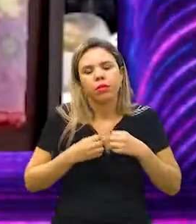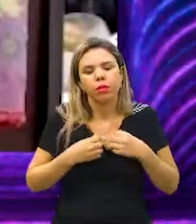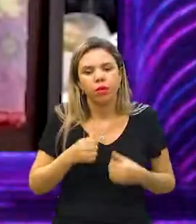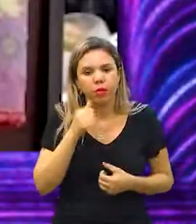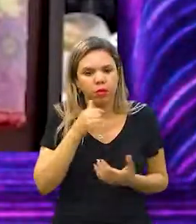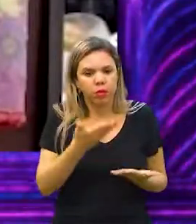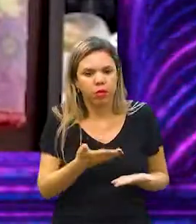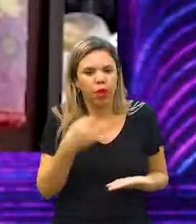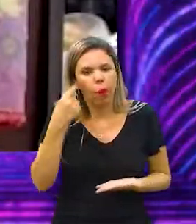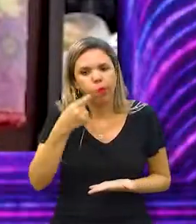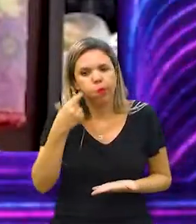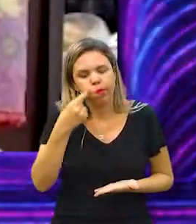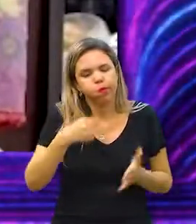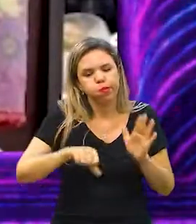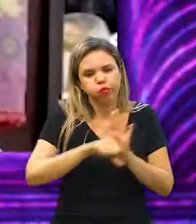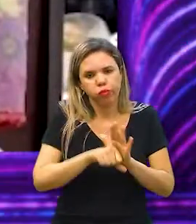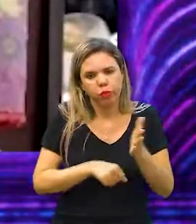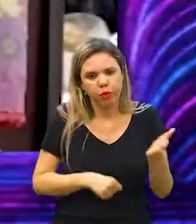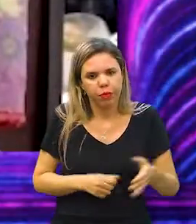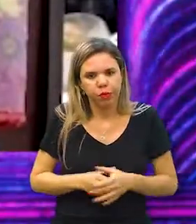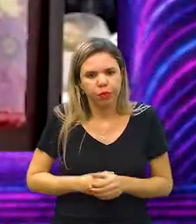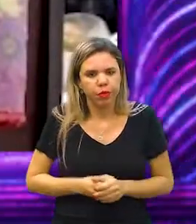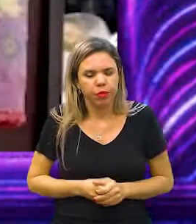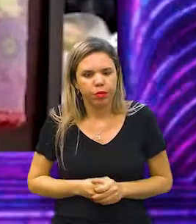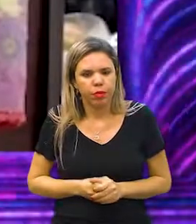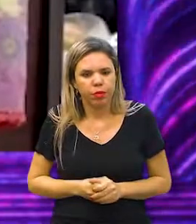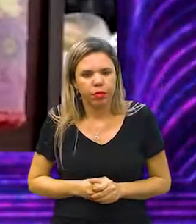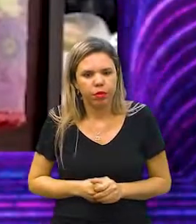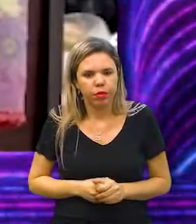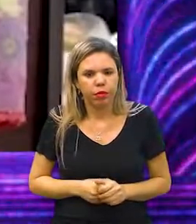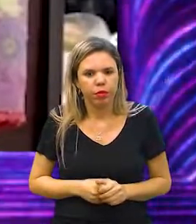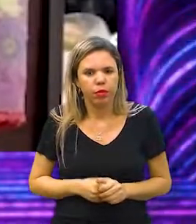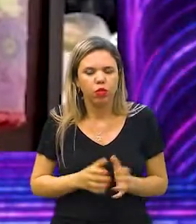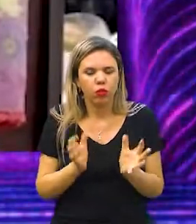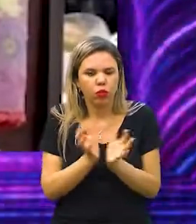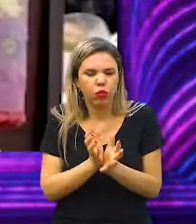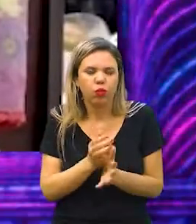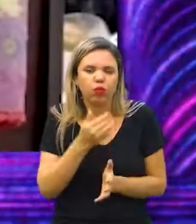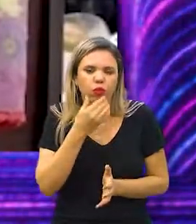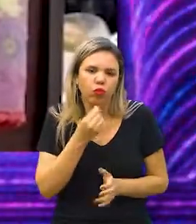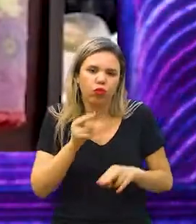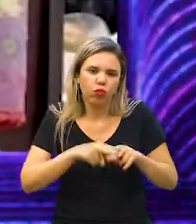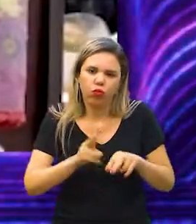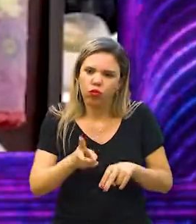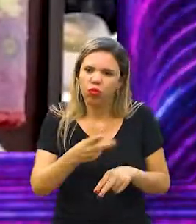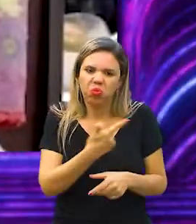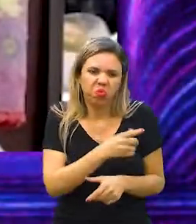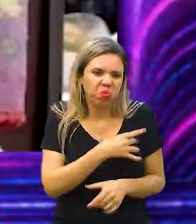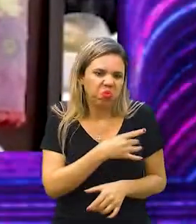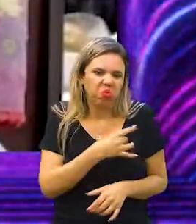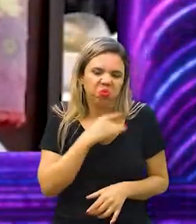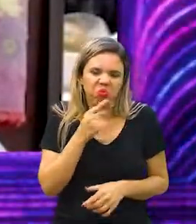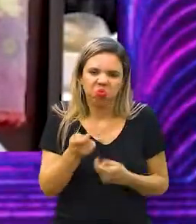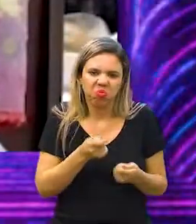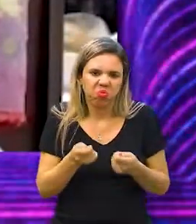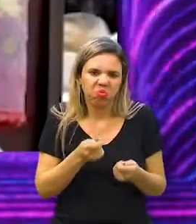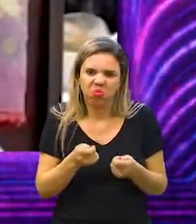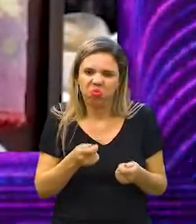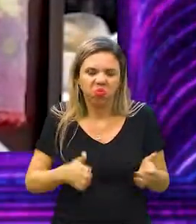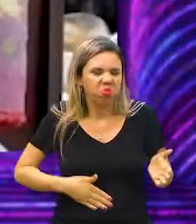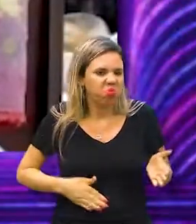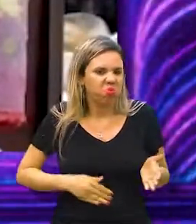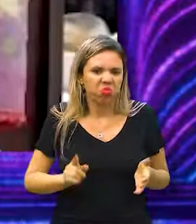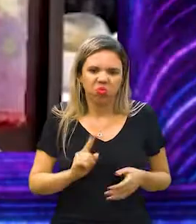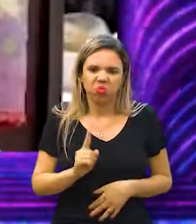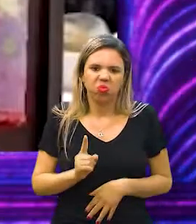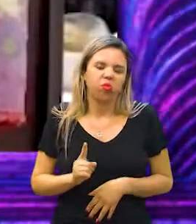determinada. Ela é aquela advogada criminalista, o vulgo porta de cadeia, que não tem medo de lidar